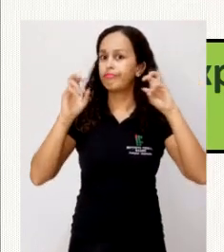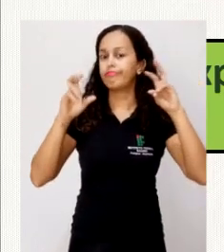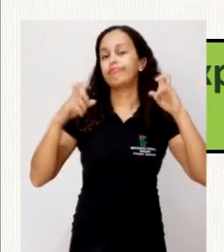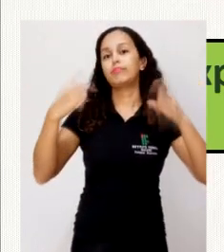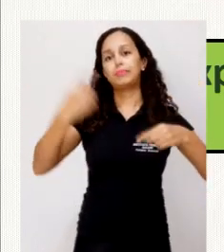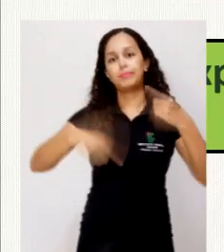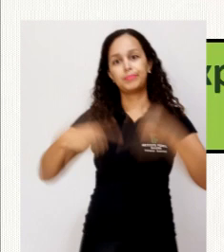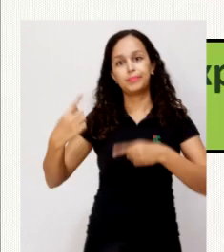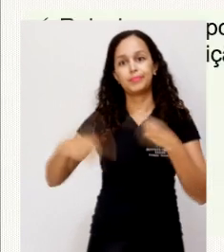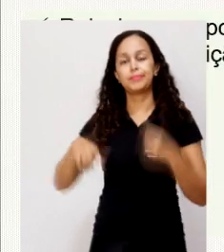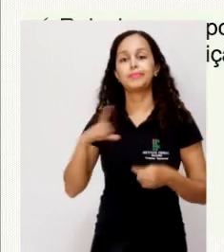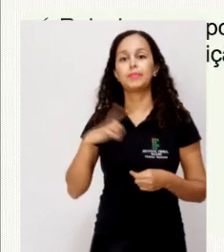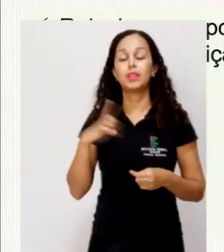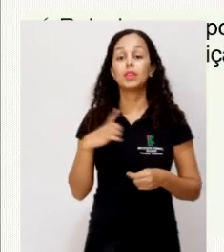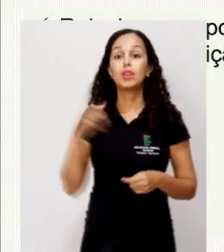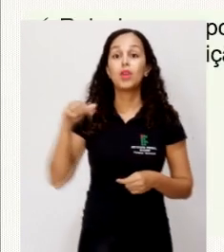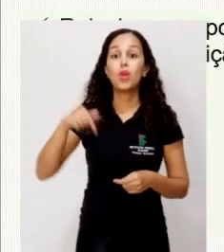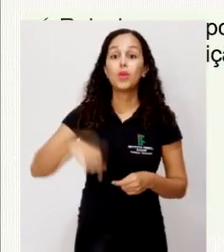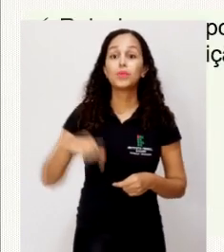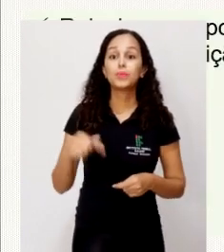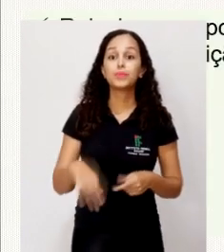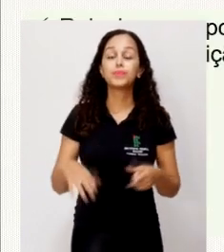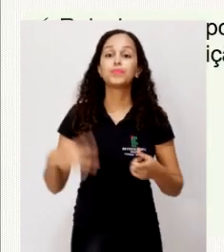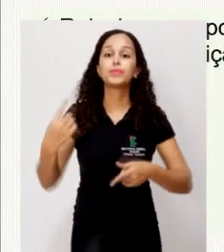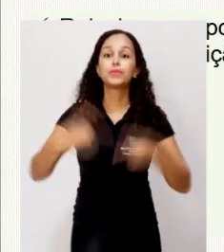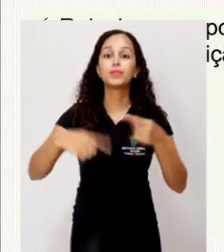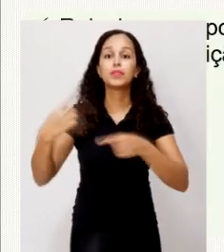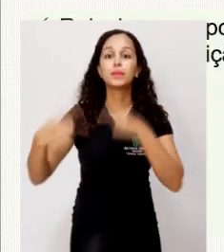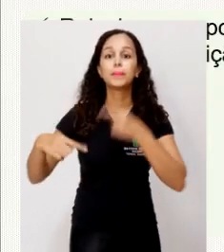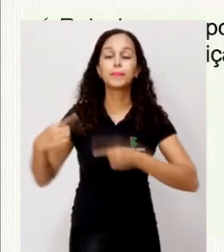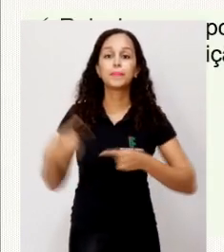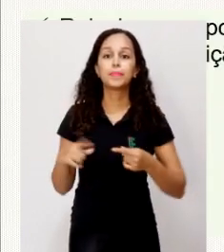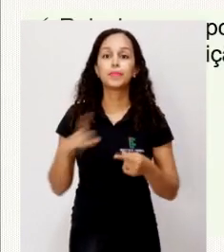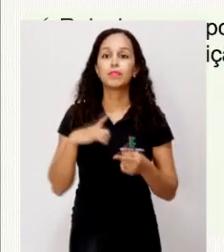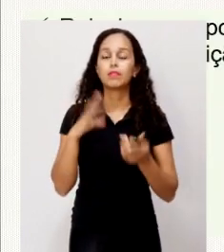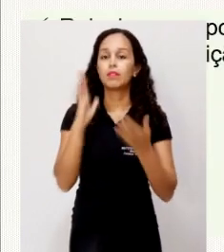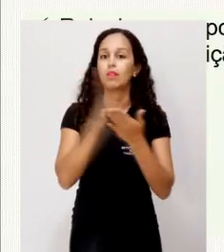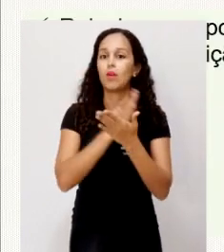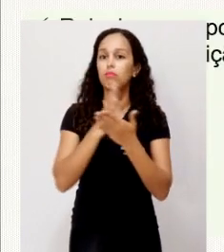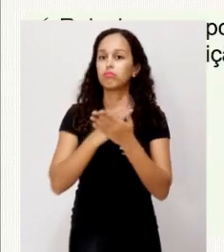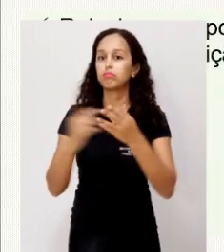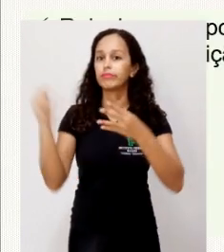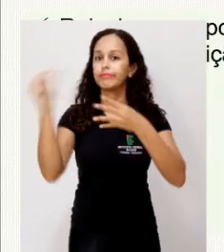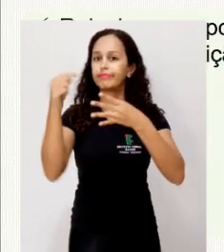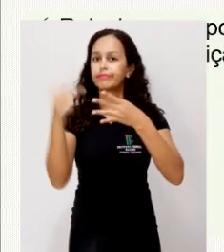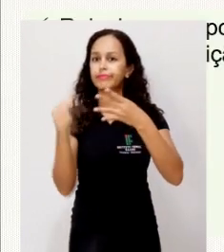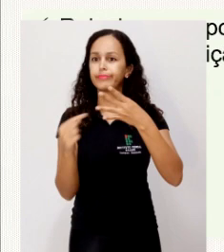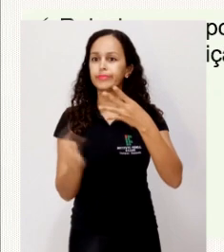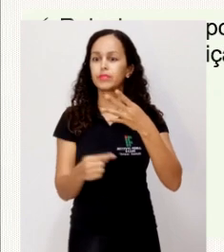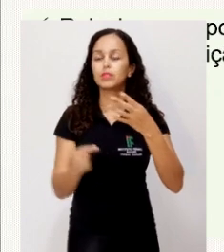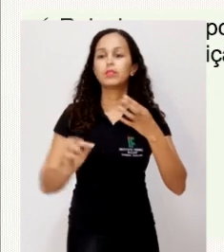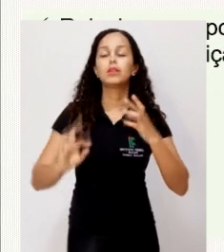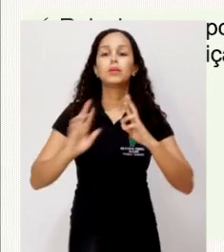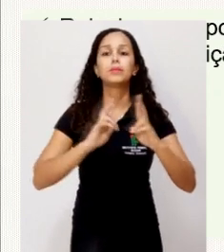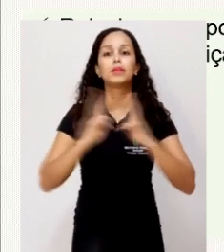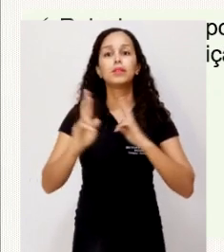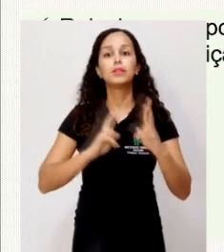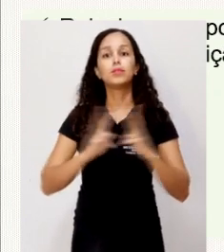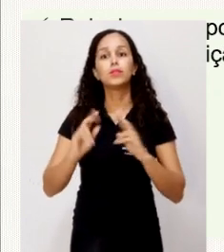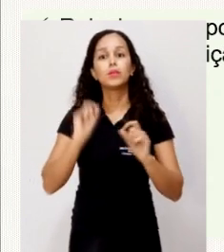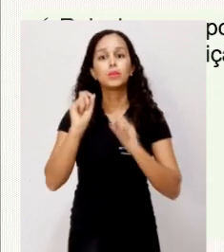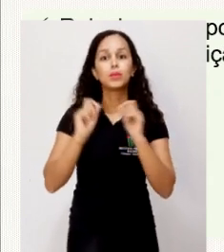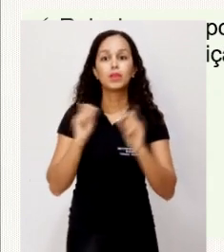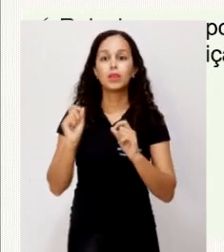nestes debates foram incluídos alguns pontos, como relacionar o uso dessas espécies de planta, né, com